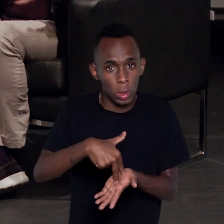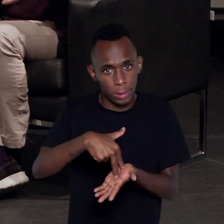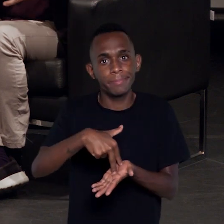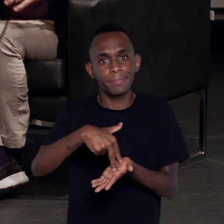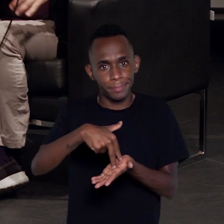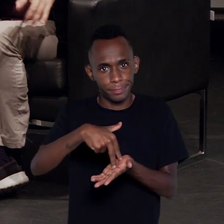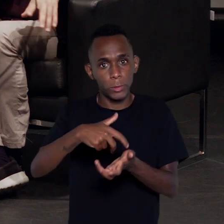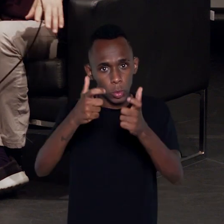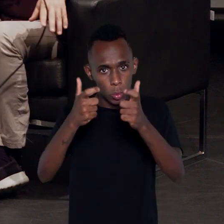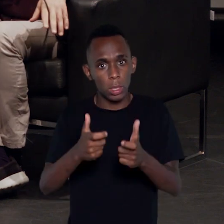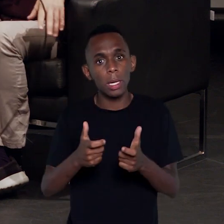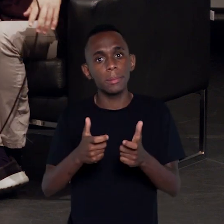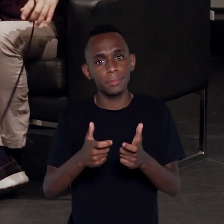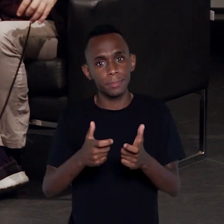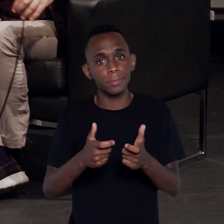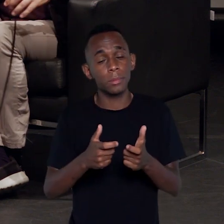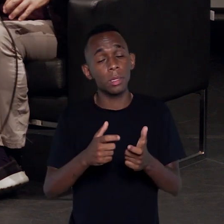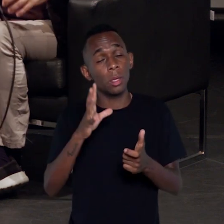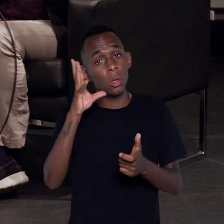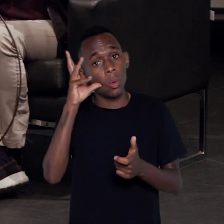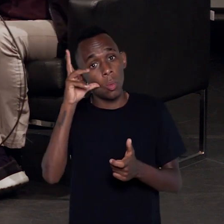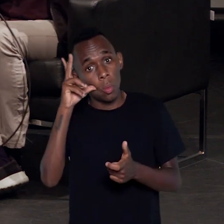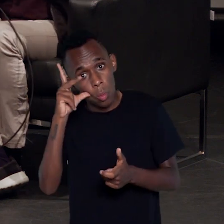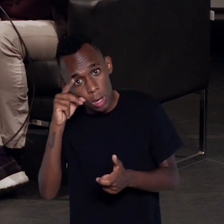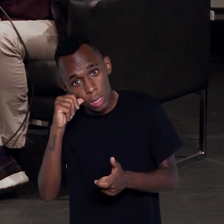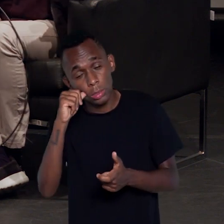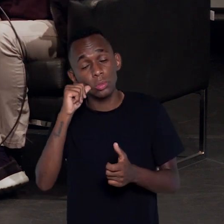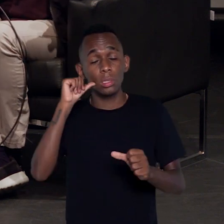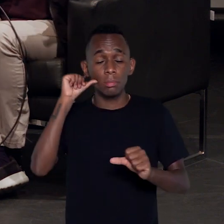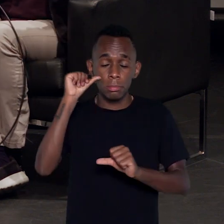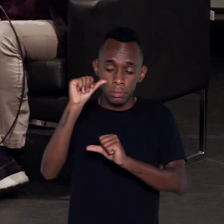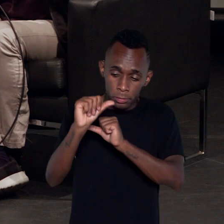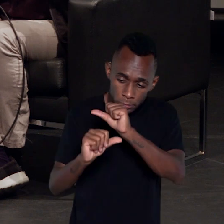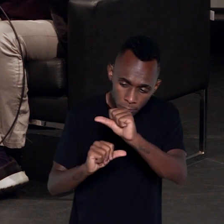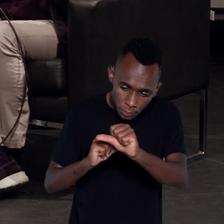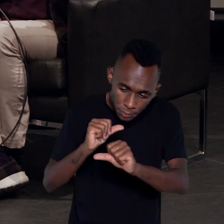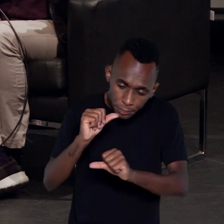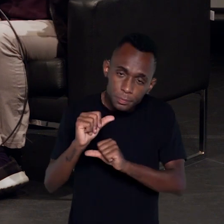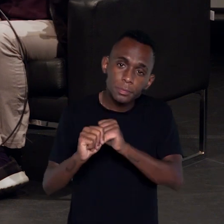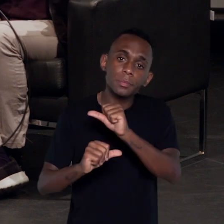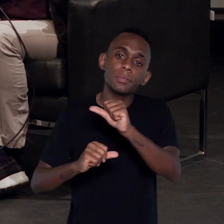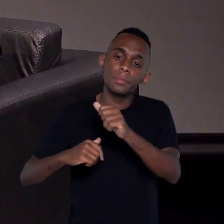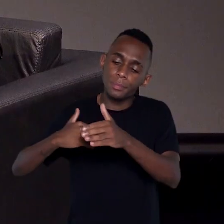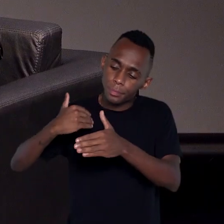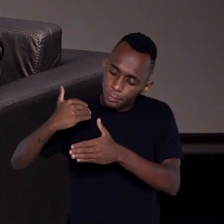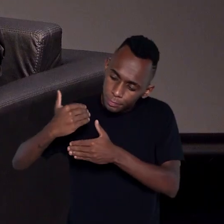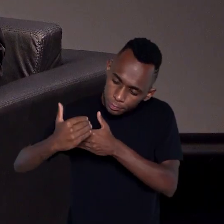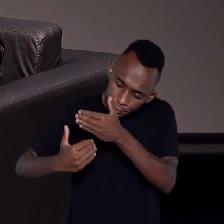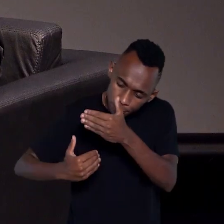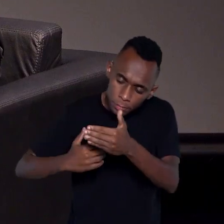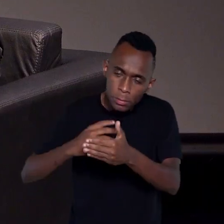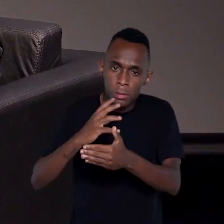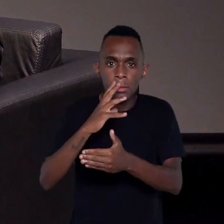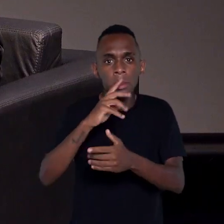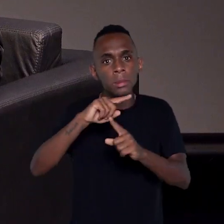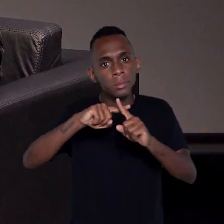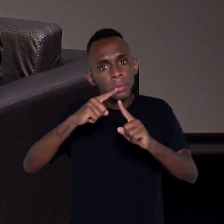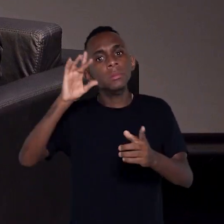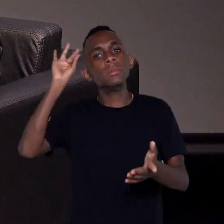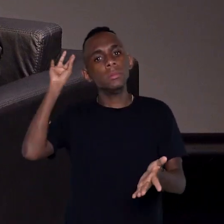ter espaço hoje. Acho que há uma mudança em curso, uma mudança ainda muito tímida, mas uma